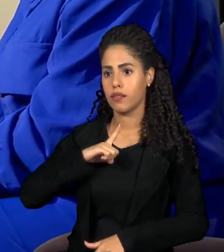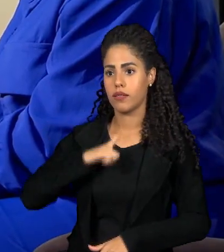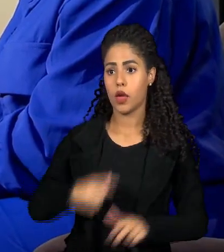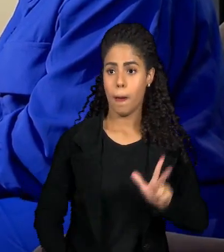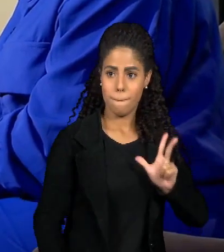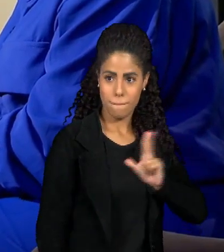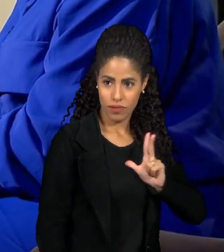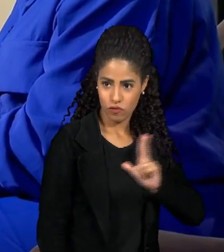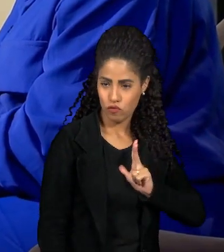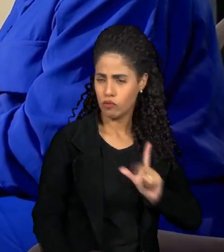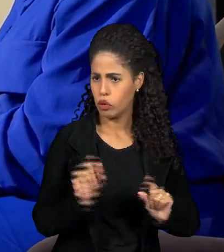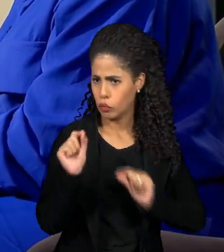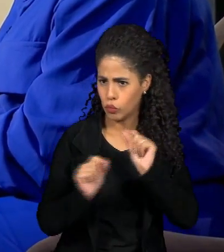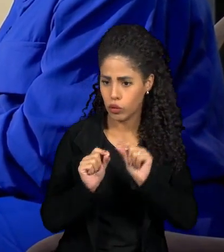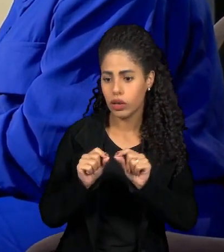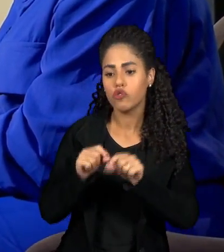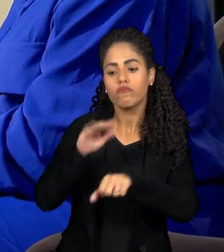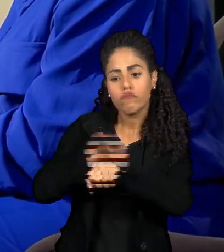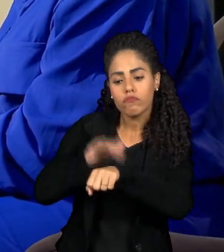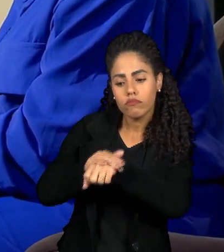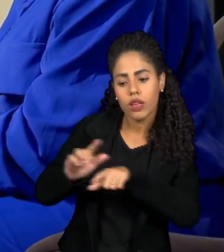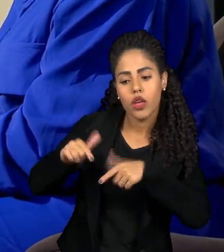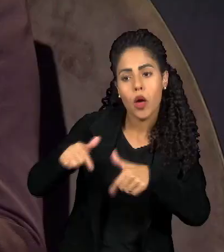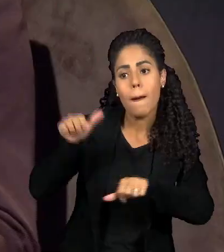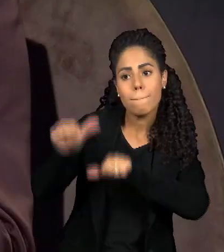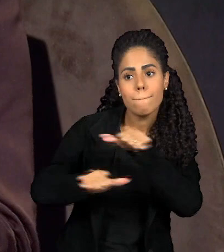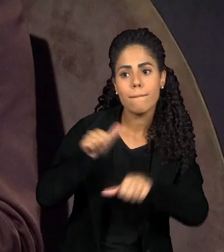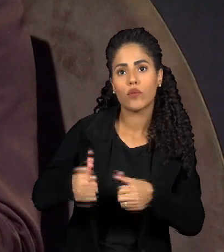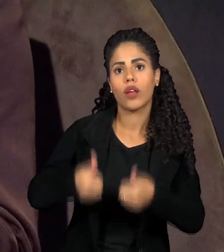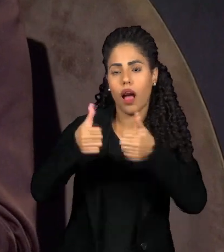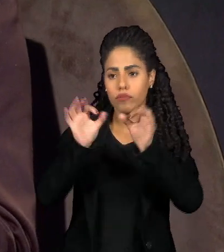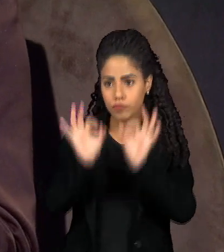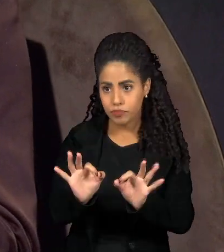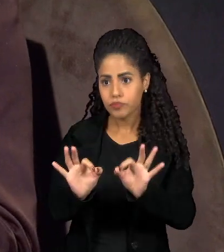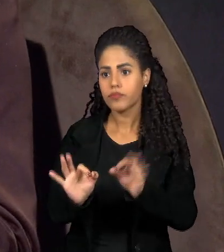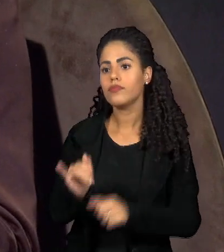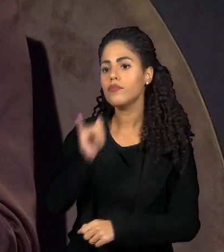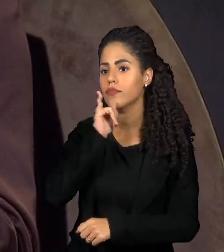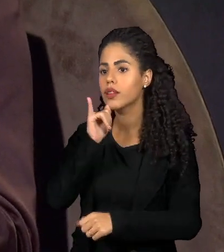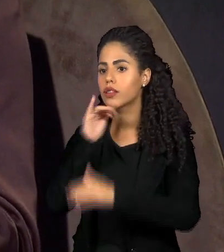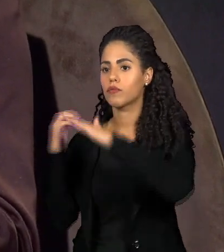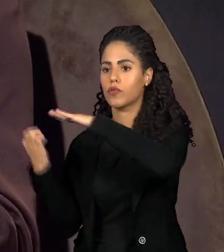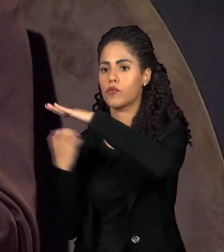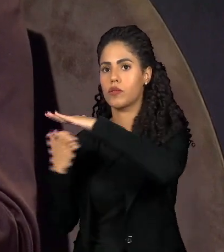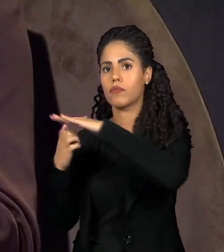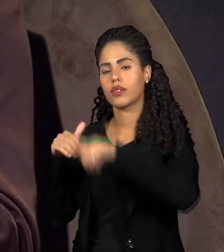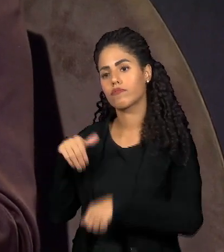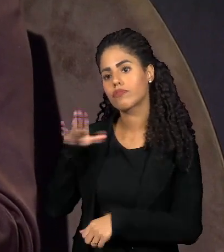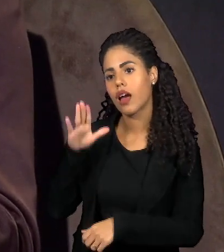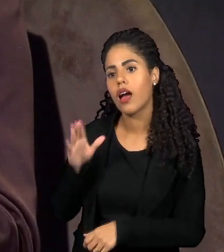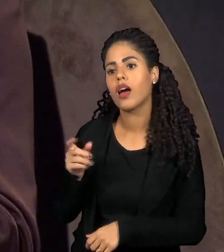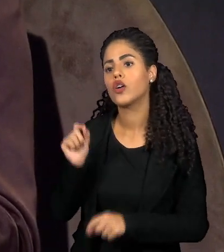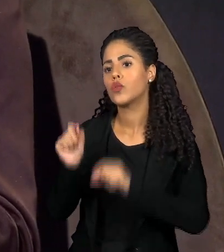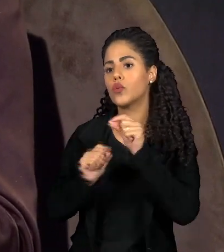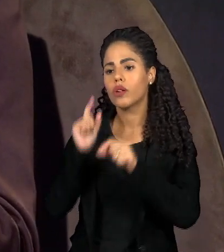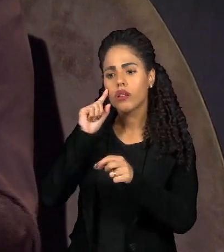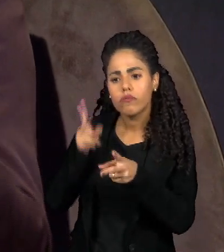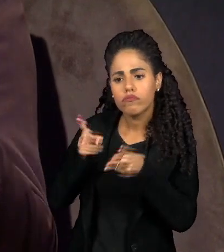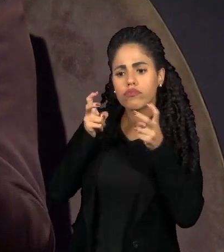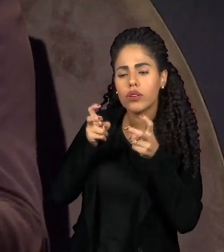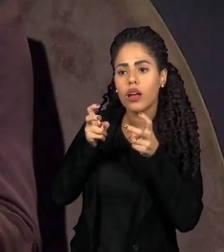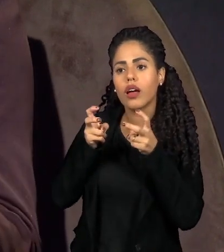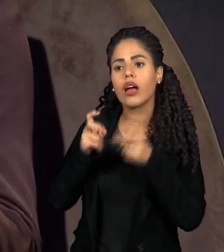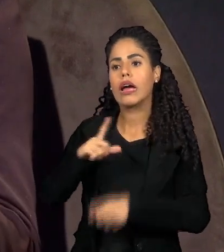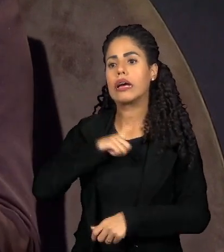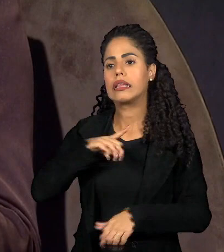privado, também em fazer esse movimento e mudar essa questão. A gente está falando, por exemplo, sobre o ISG, né? Então, a gente vê que, por mais